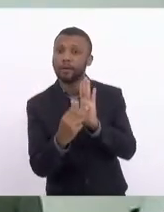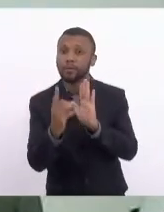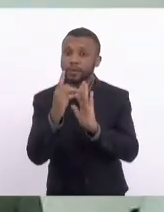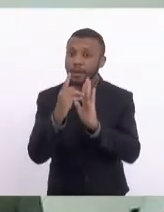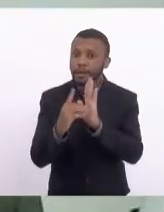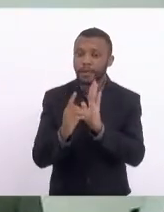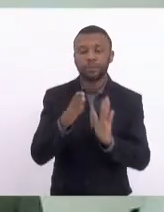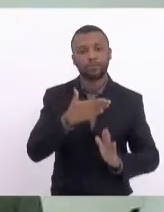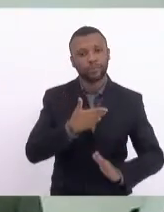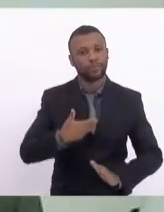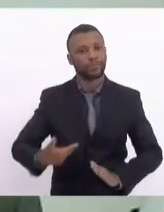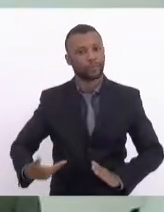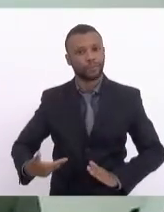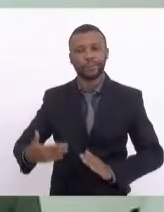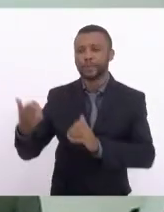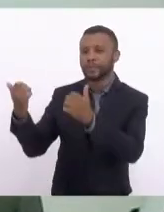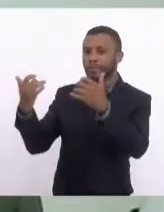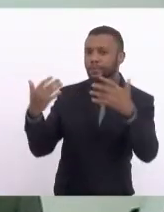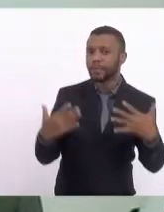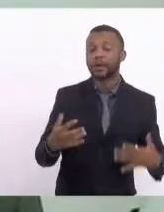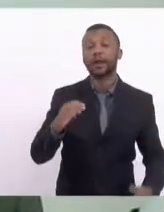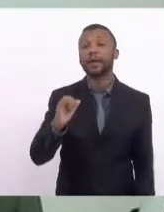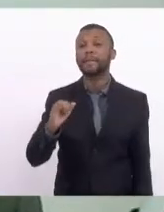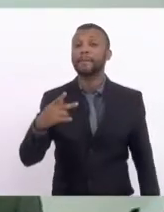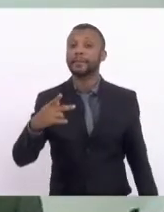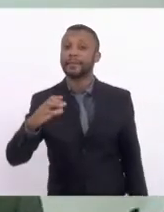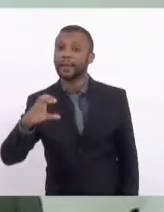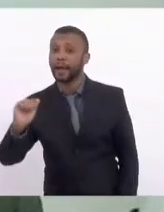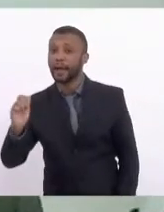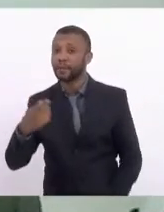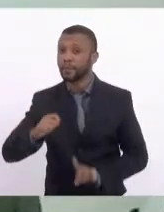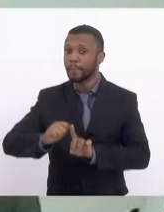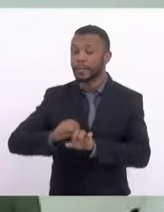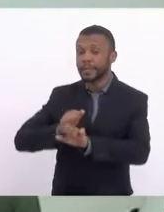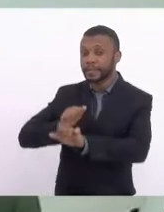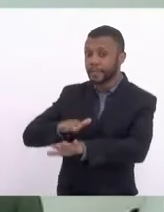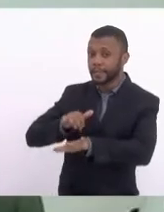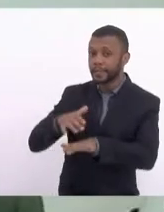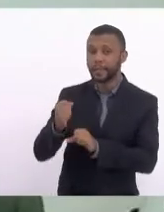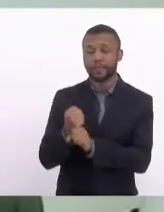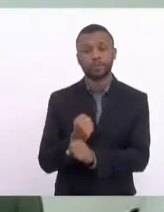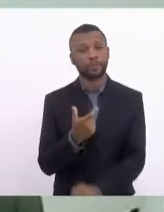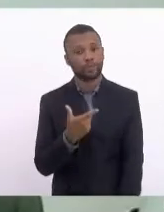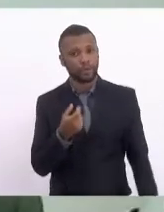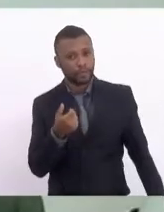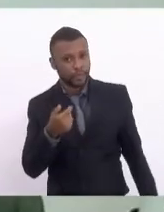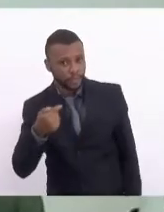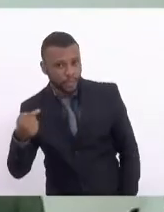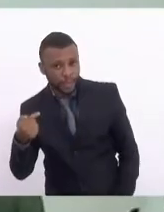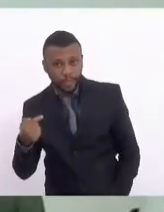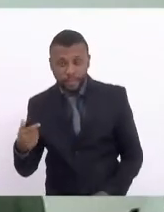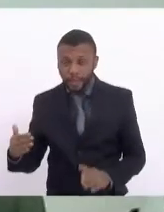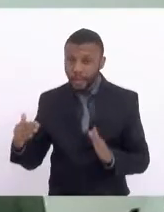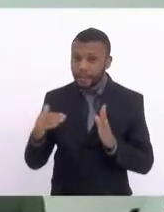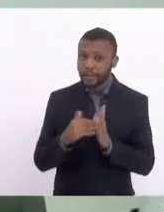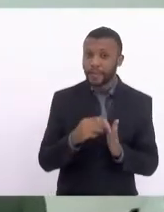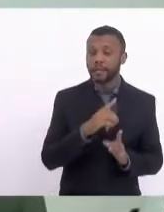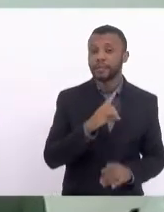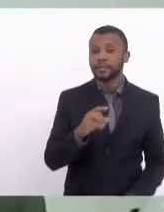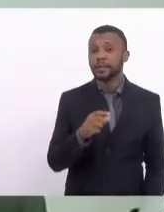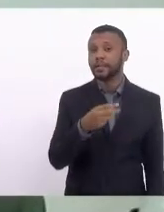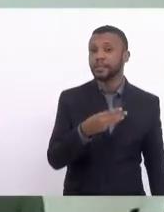governador, que diz respeito ao IPCA de setembro de 2017 até 31 de dezembro